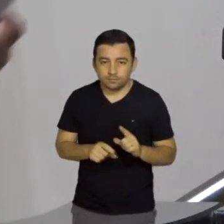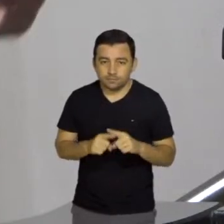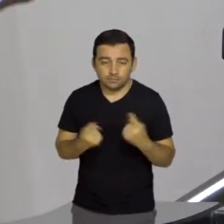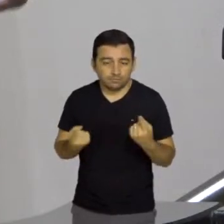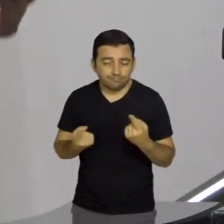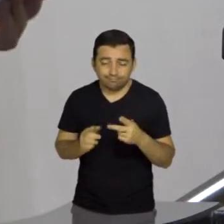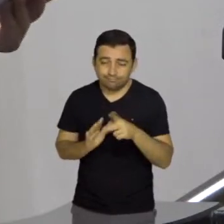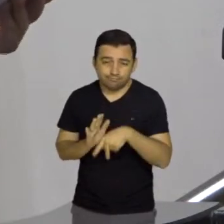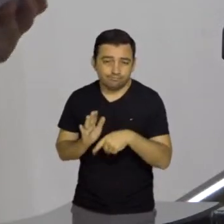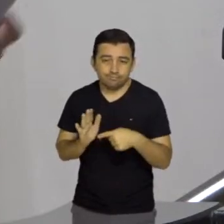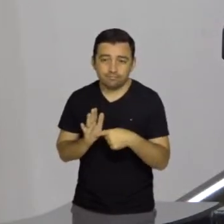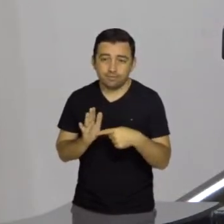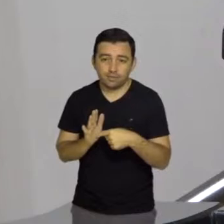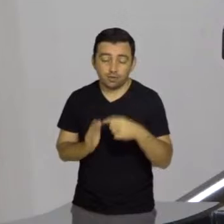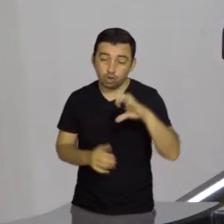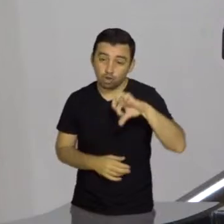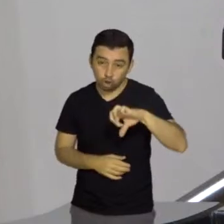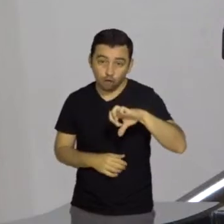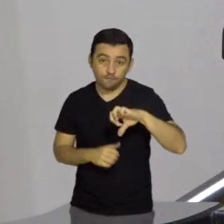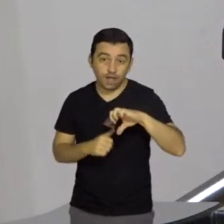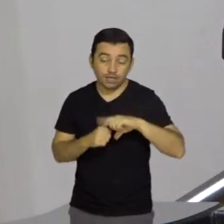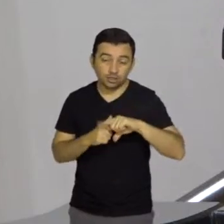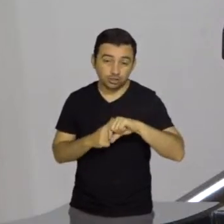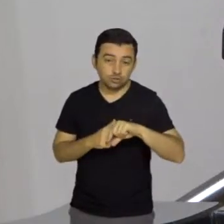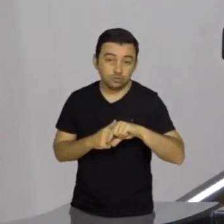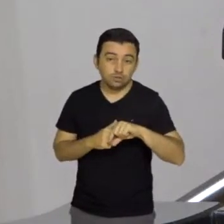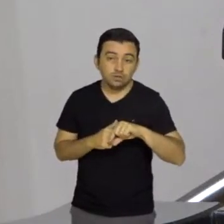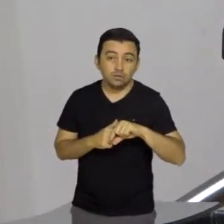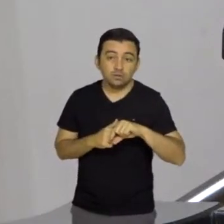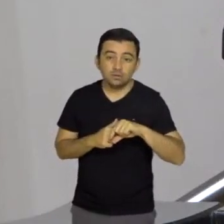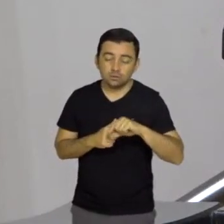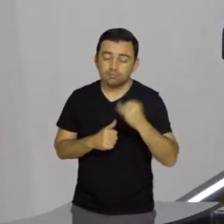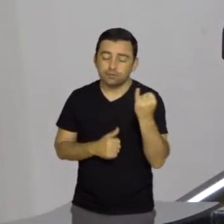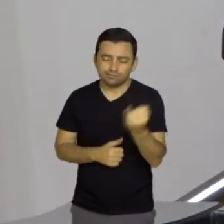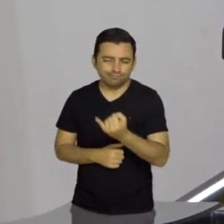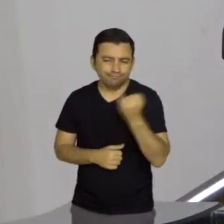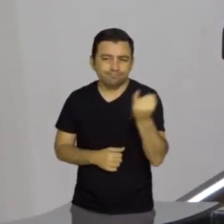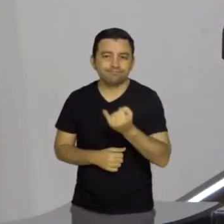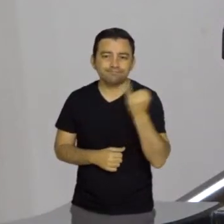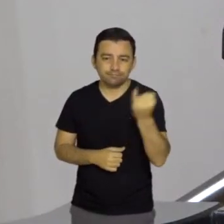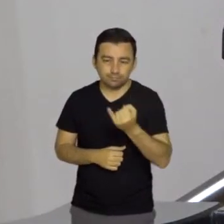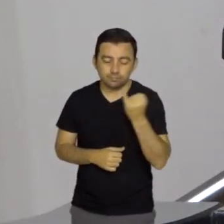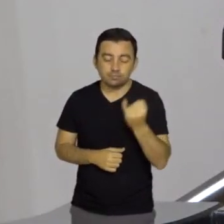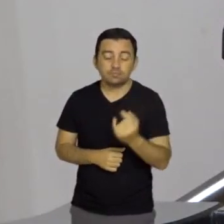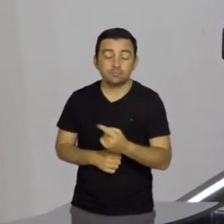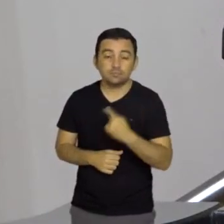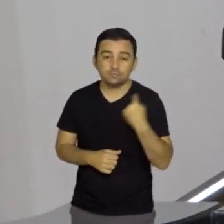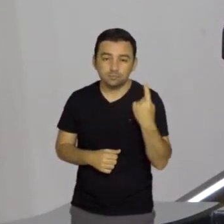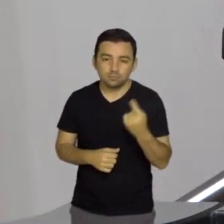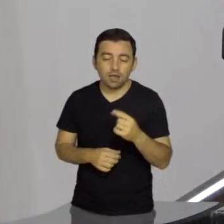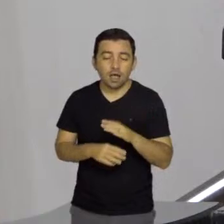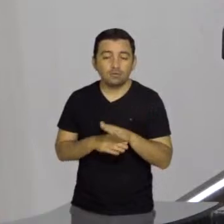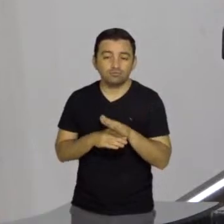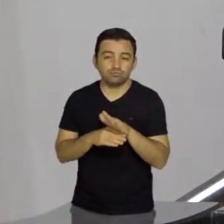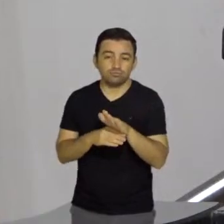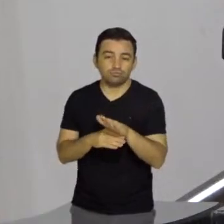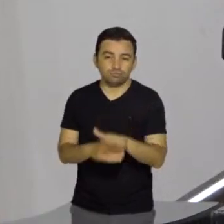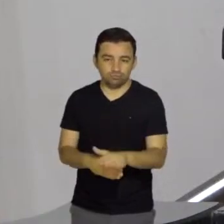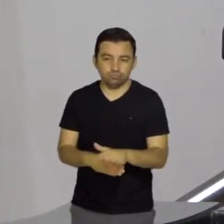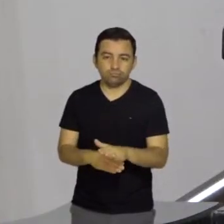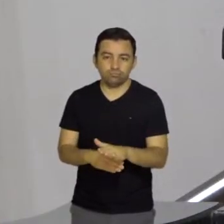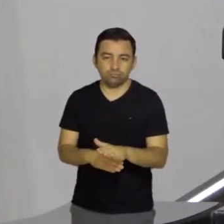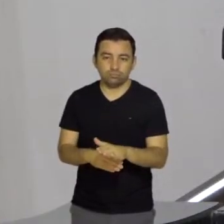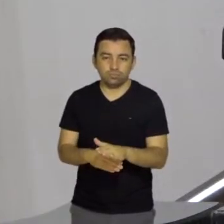projeto, são 9 artigos, mas muito importantes para a gente ajudar